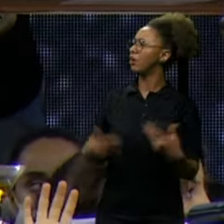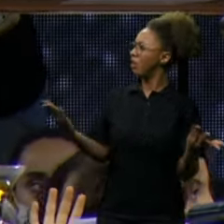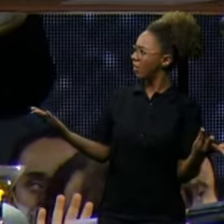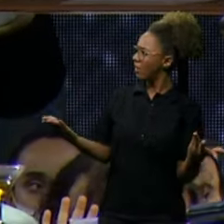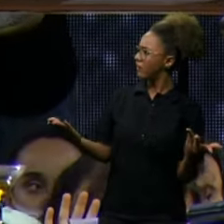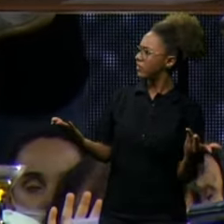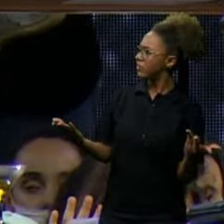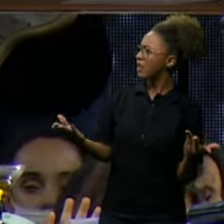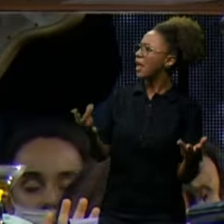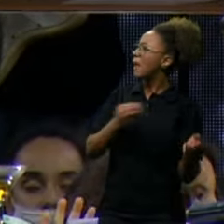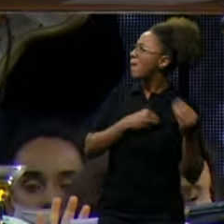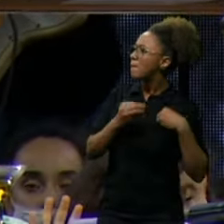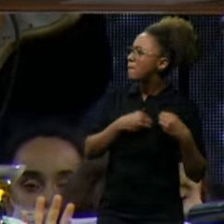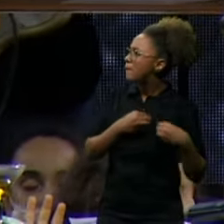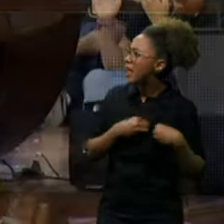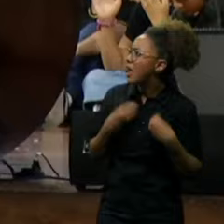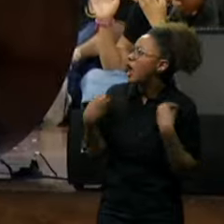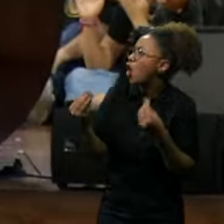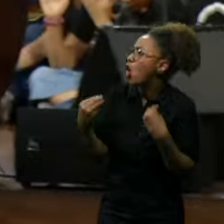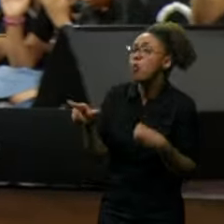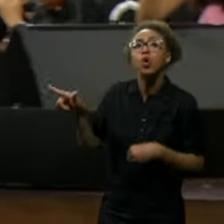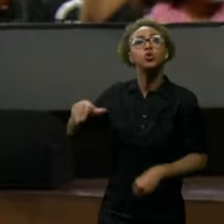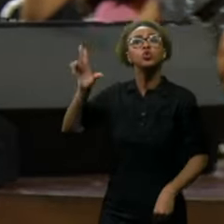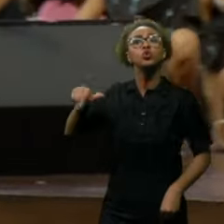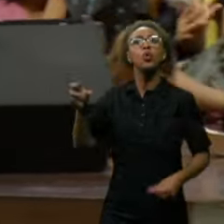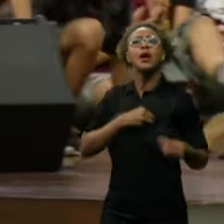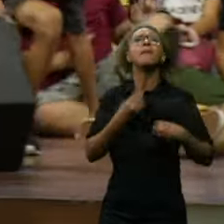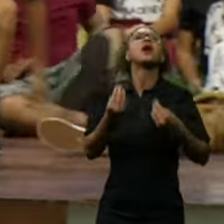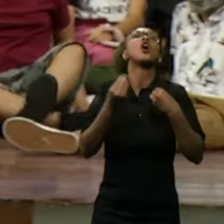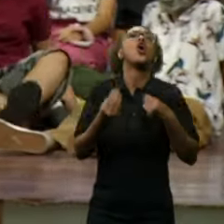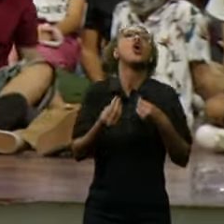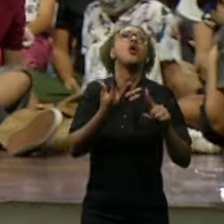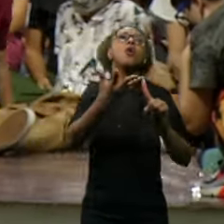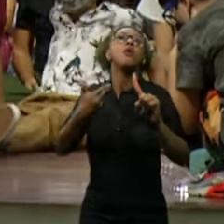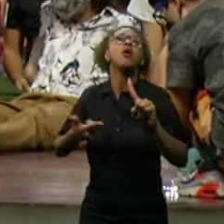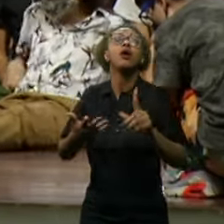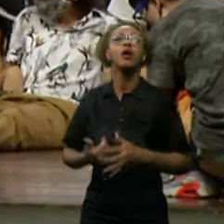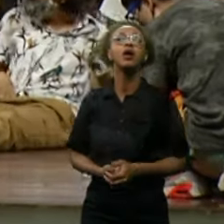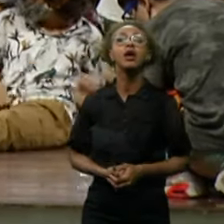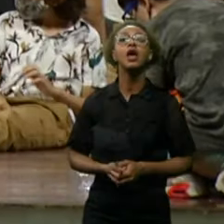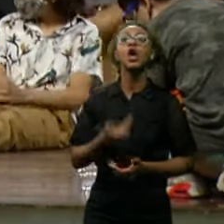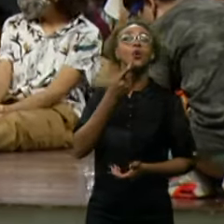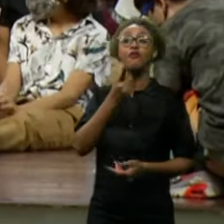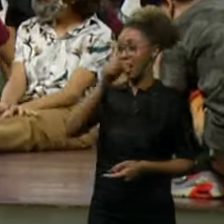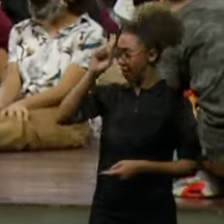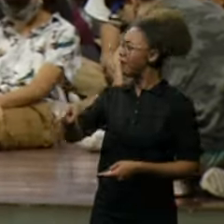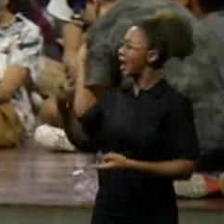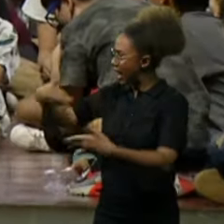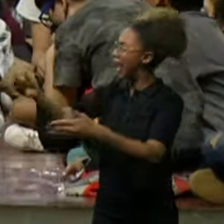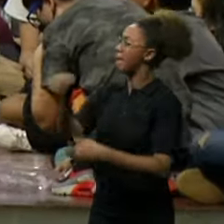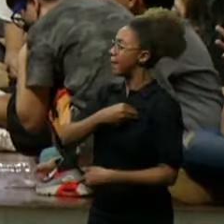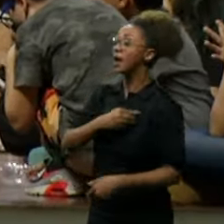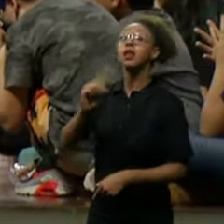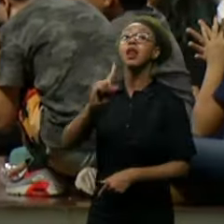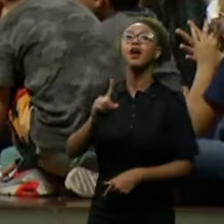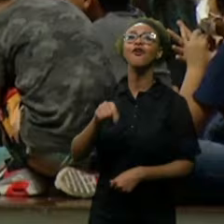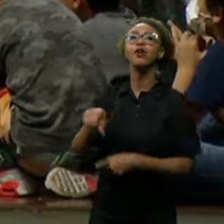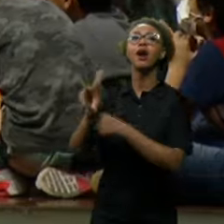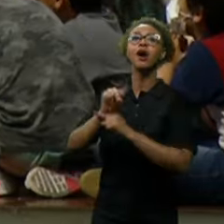você leva a pecar alguém que nunca pegou minha gente não é dizendo peca é enganar